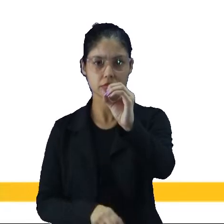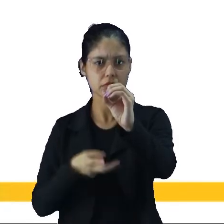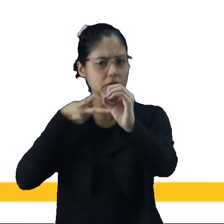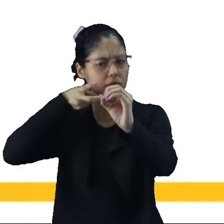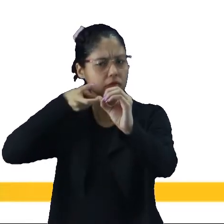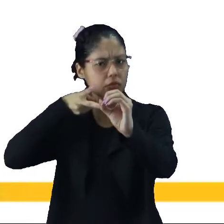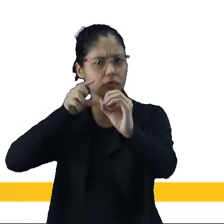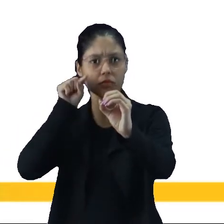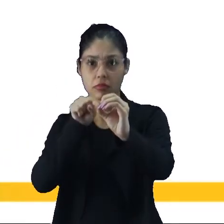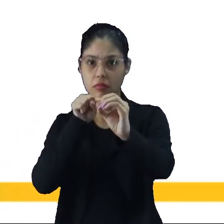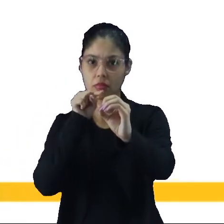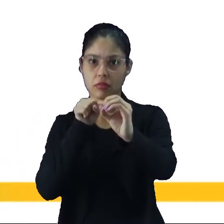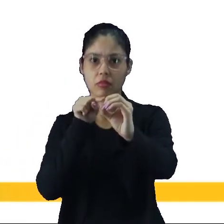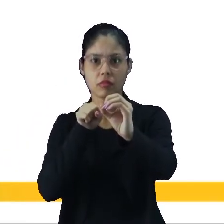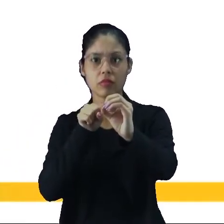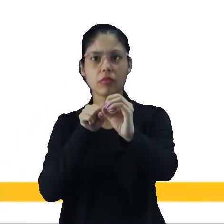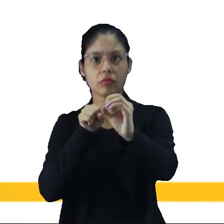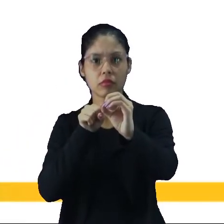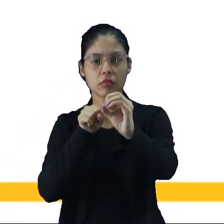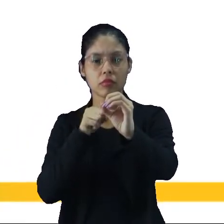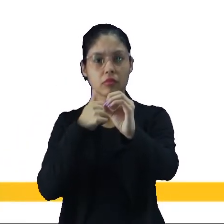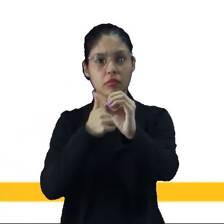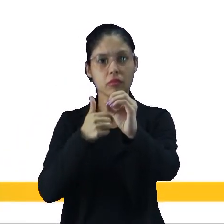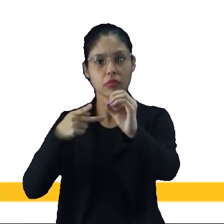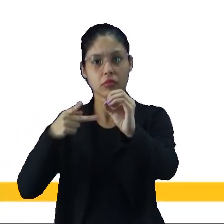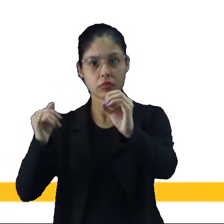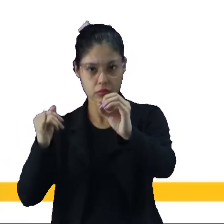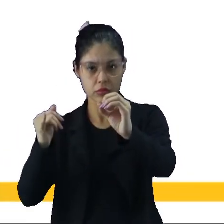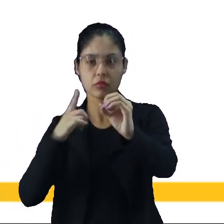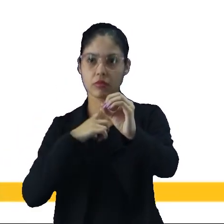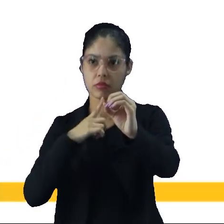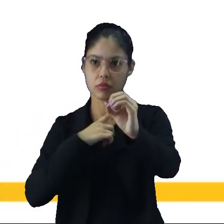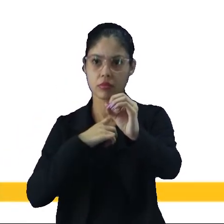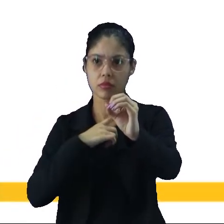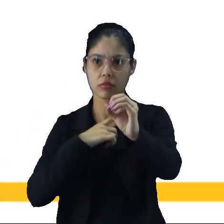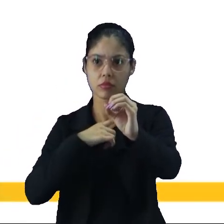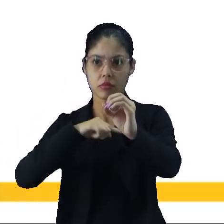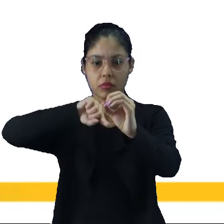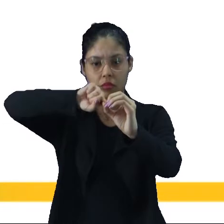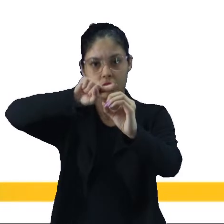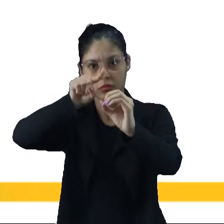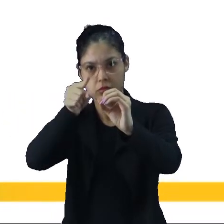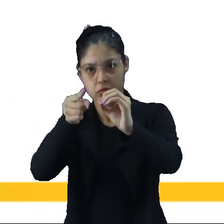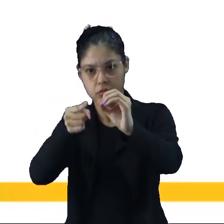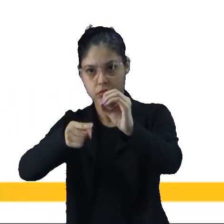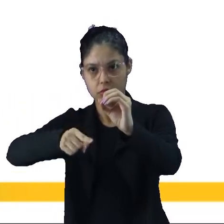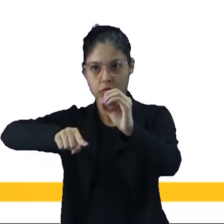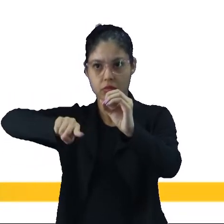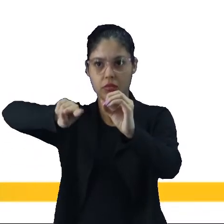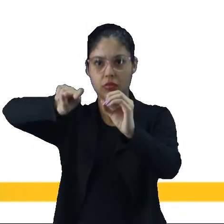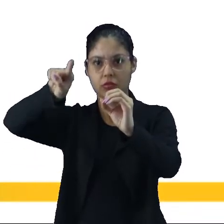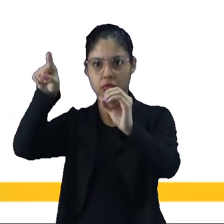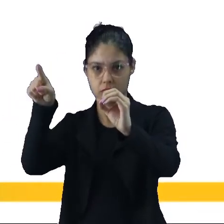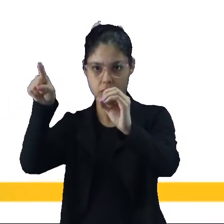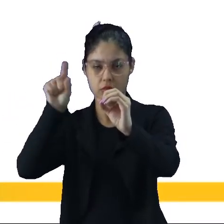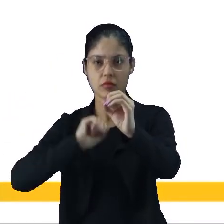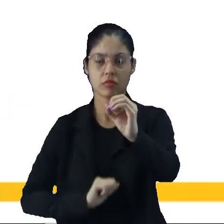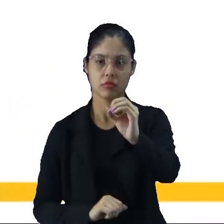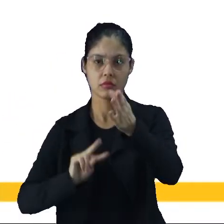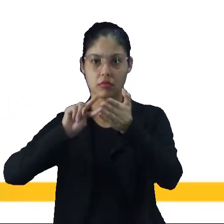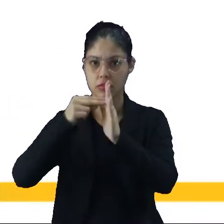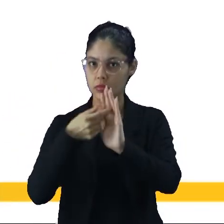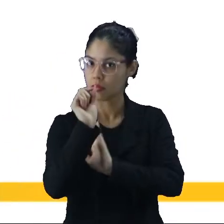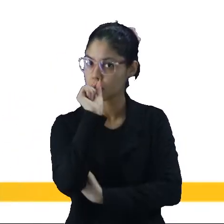que aqui, ó, de 0 a 2π, ela tem esse comportamento aqui, ó. Olha bem. Isso